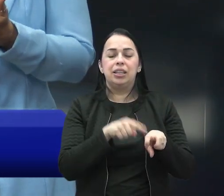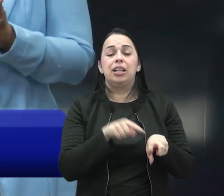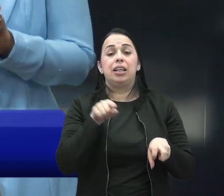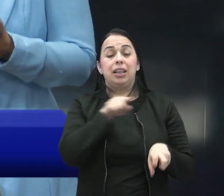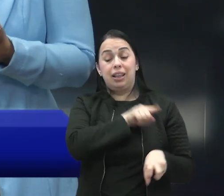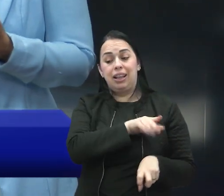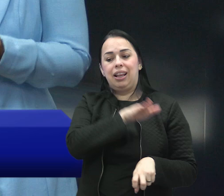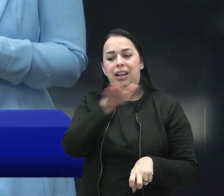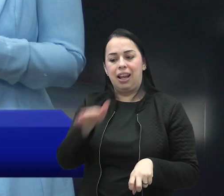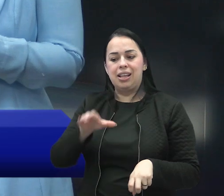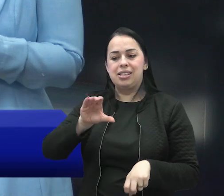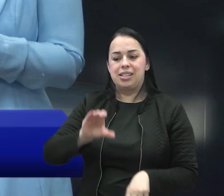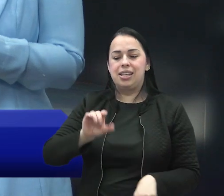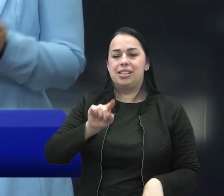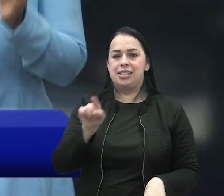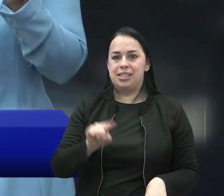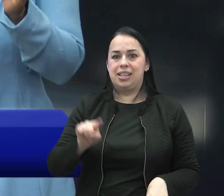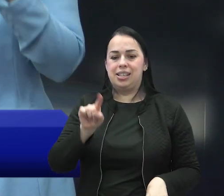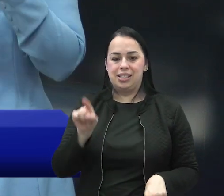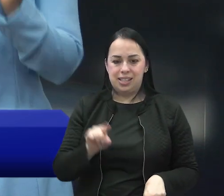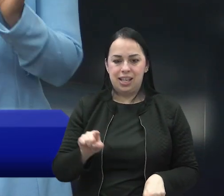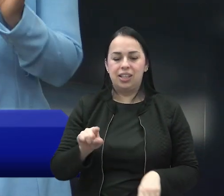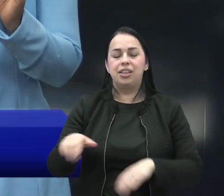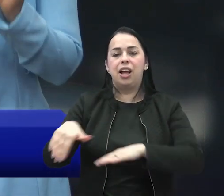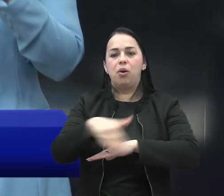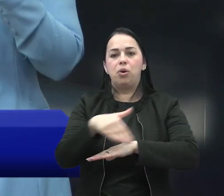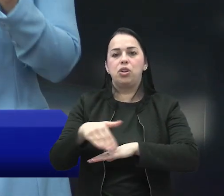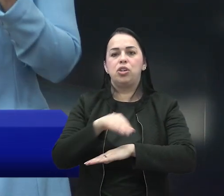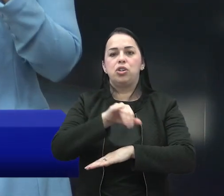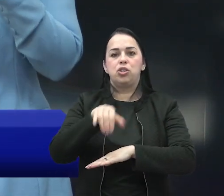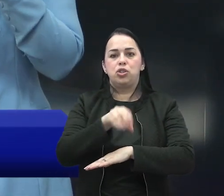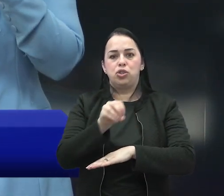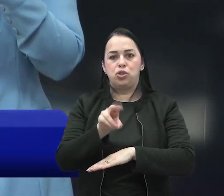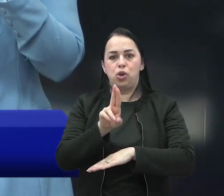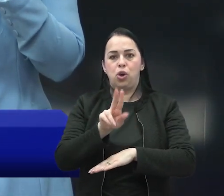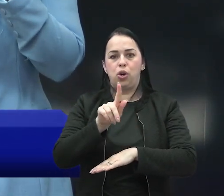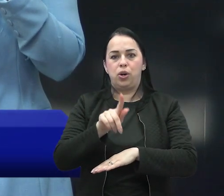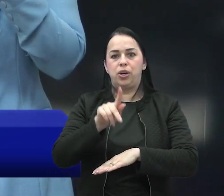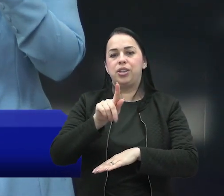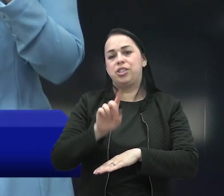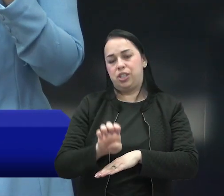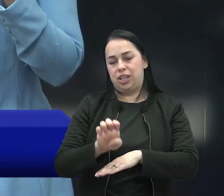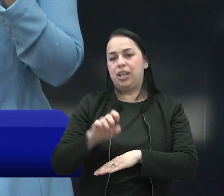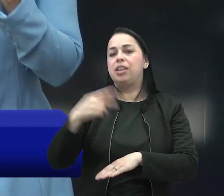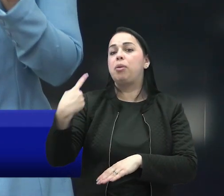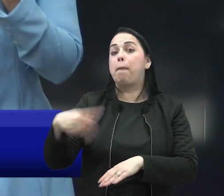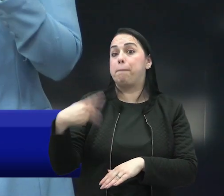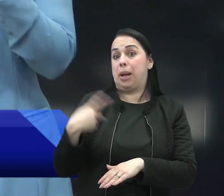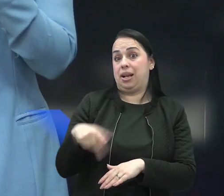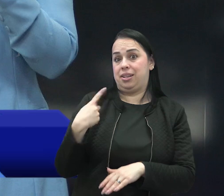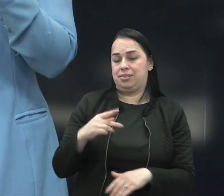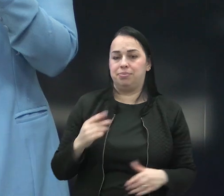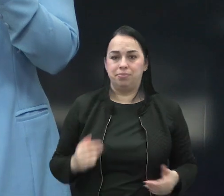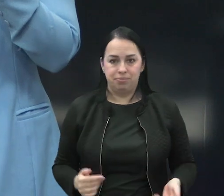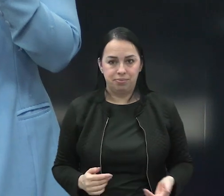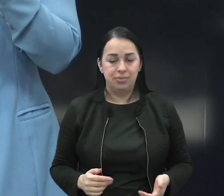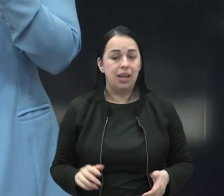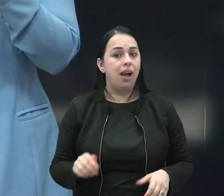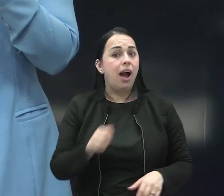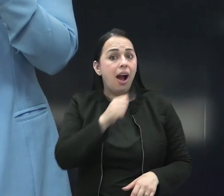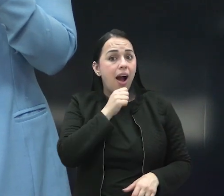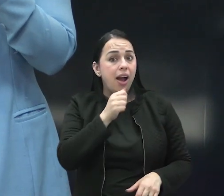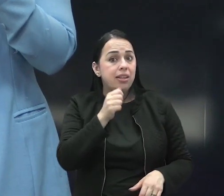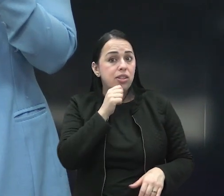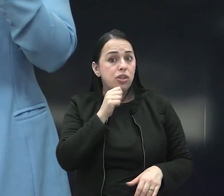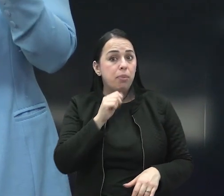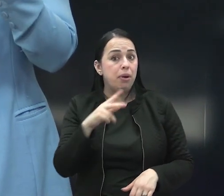aplicada no CCZ, que fica na rua George Williams, 581, no Parque Industrial. E ainda